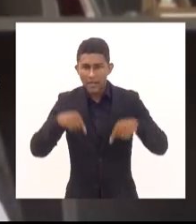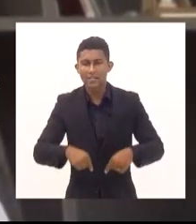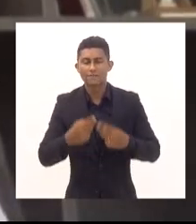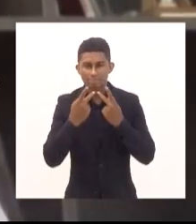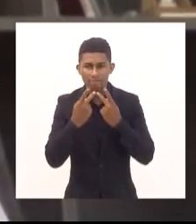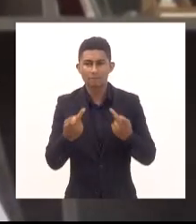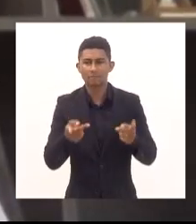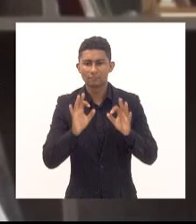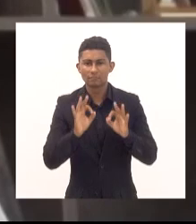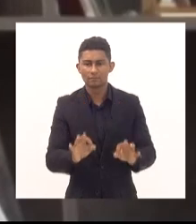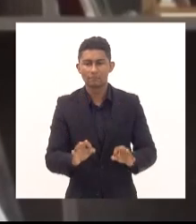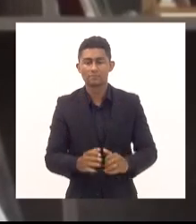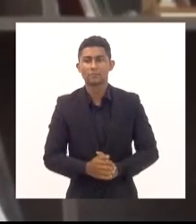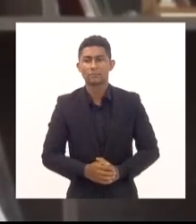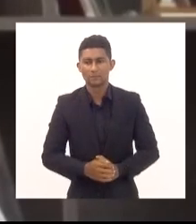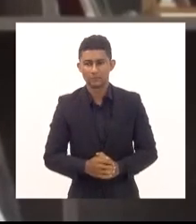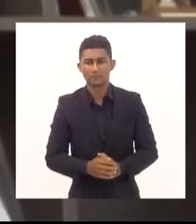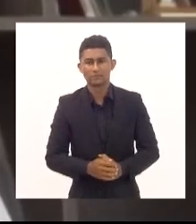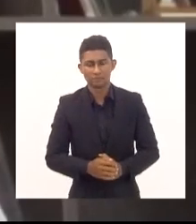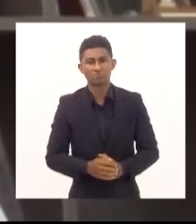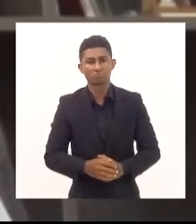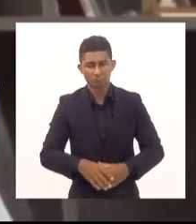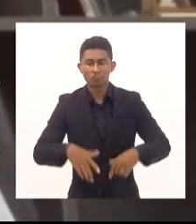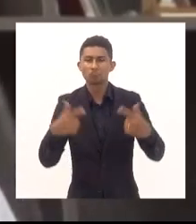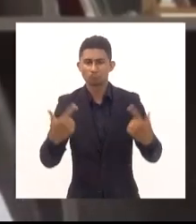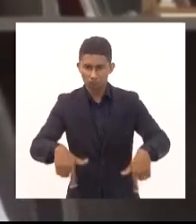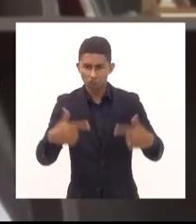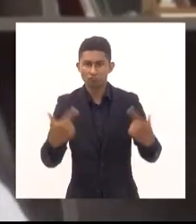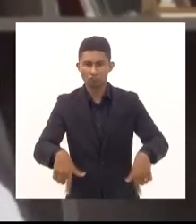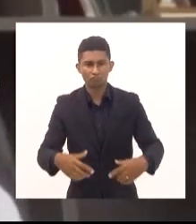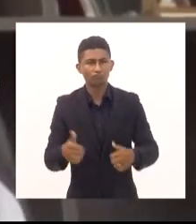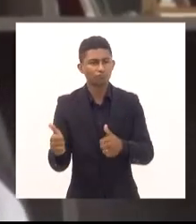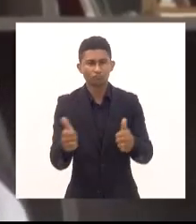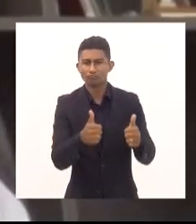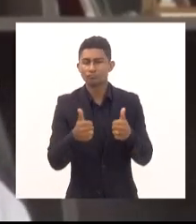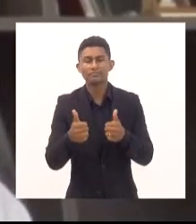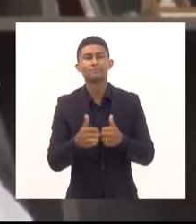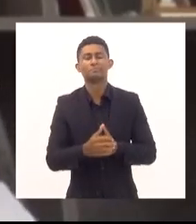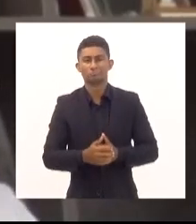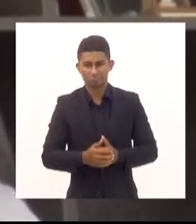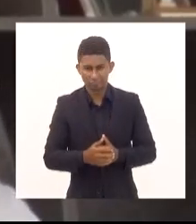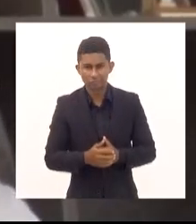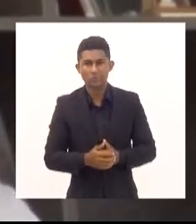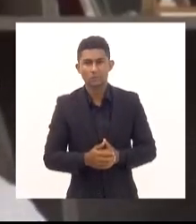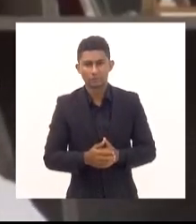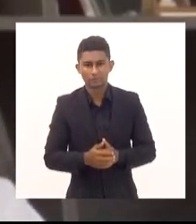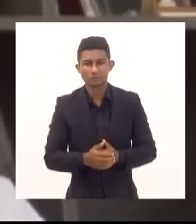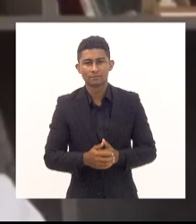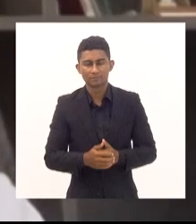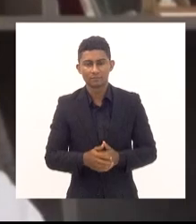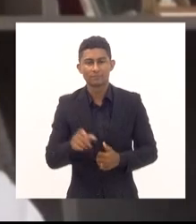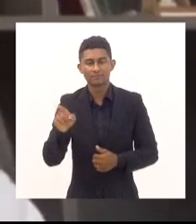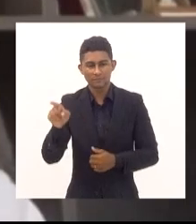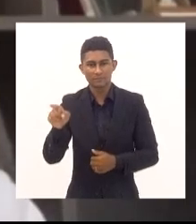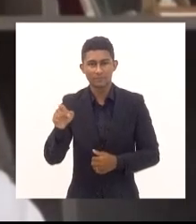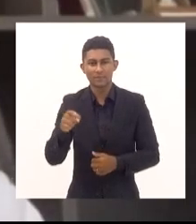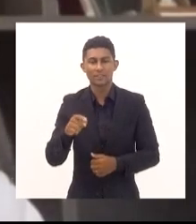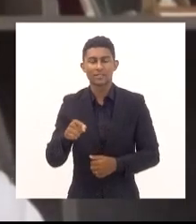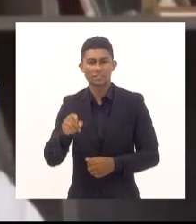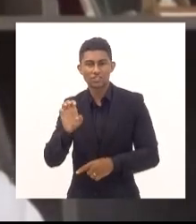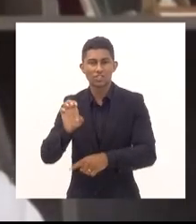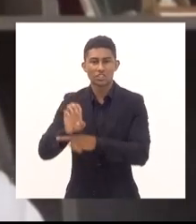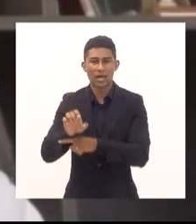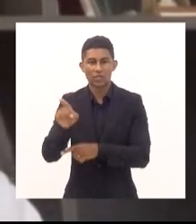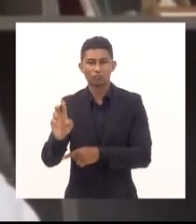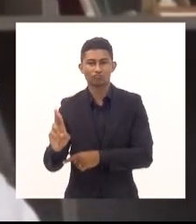registrar, né, esses trabalhos que vêm sendo executados pelo nosso executivo estadual. Então,